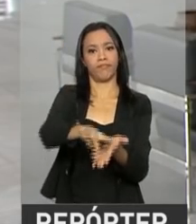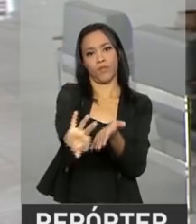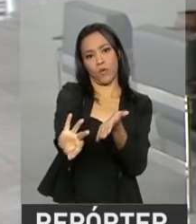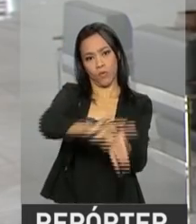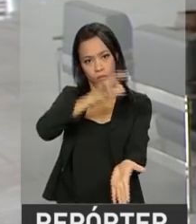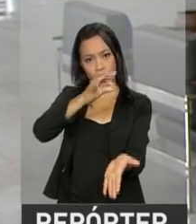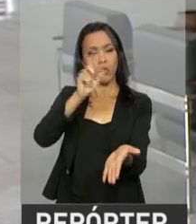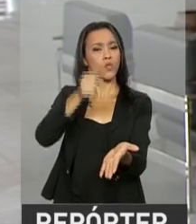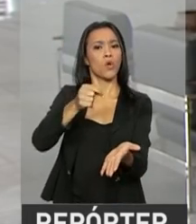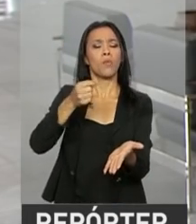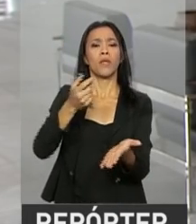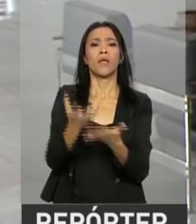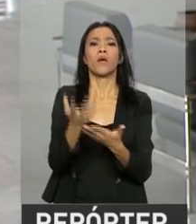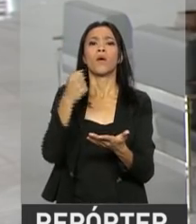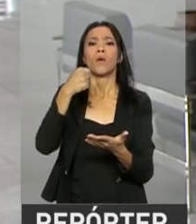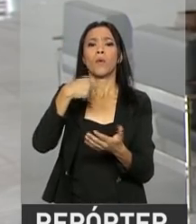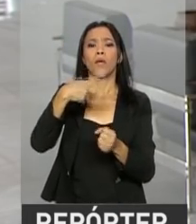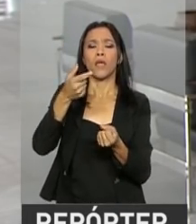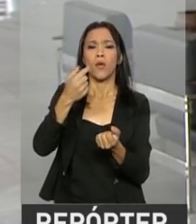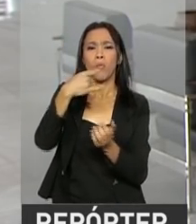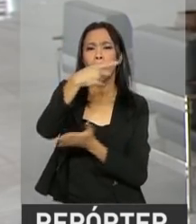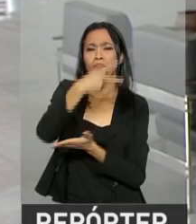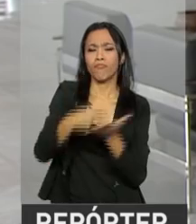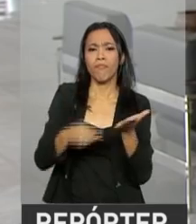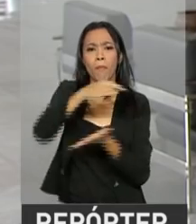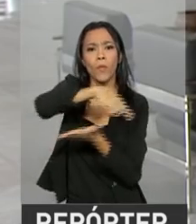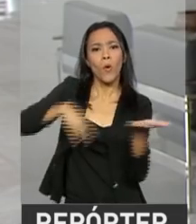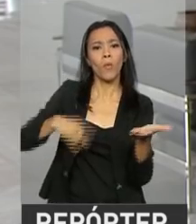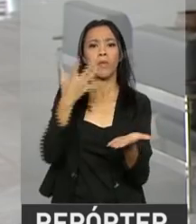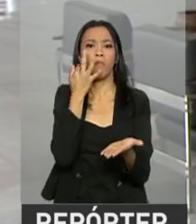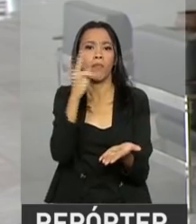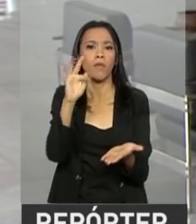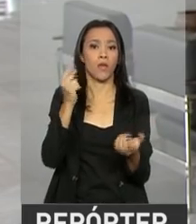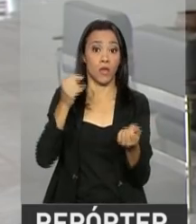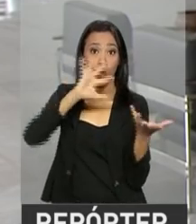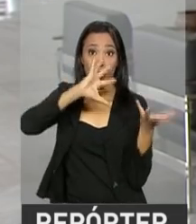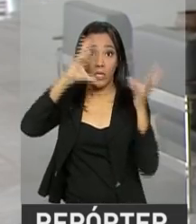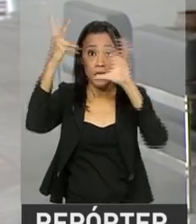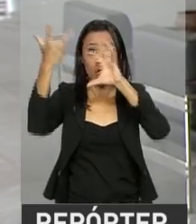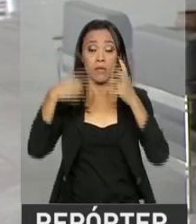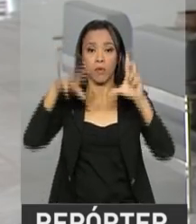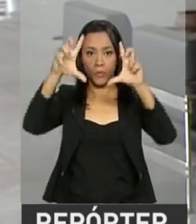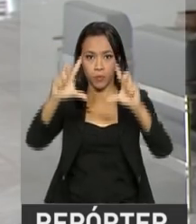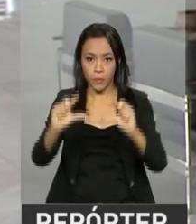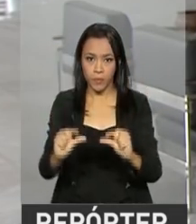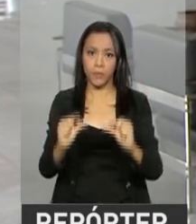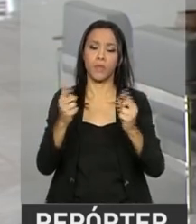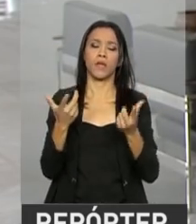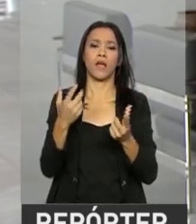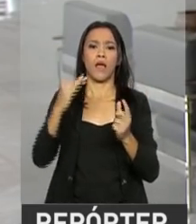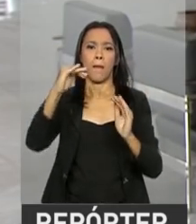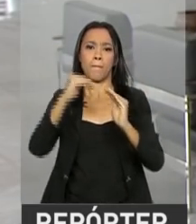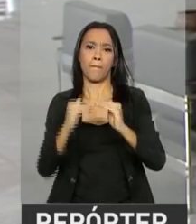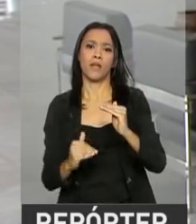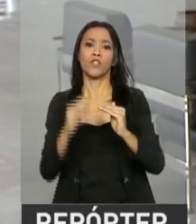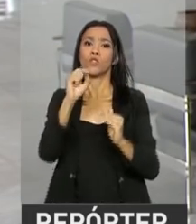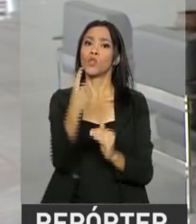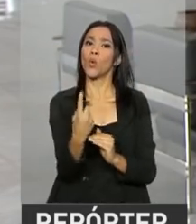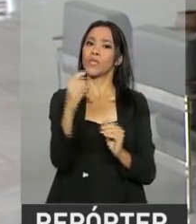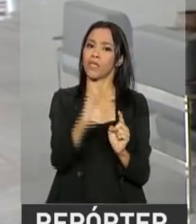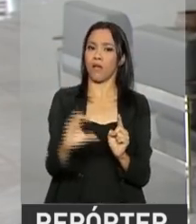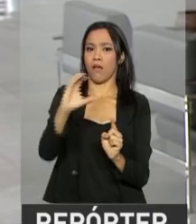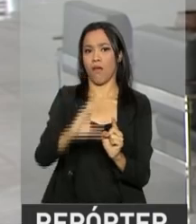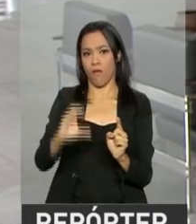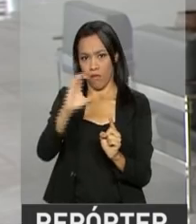sobre a mudança do clima, que tem o objetivo de manter o aumento da temperatura média global em abaixo de 2